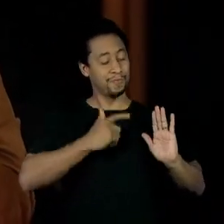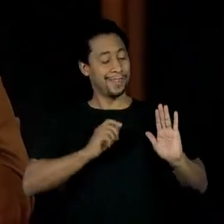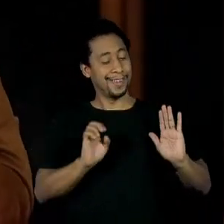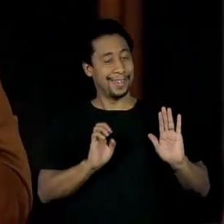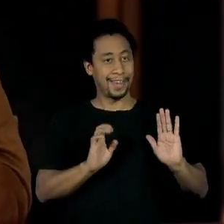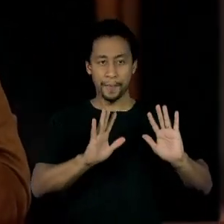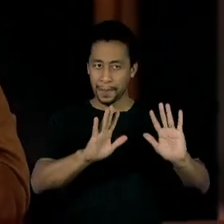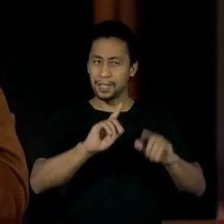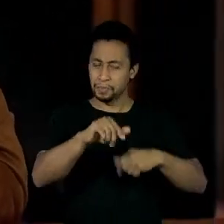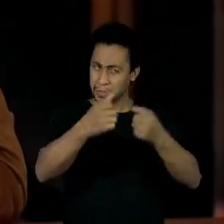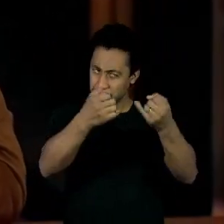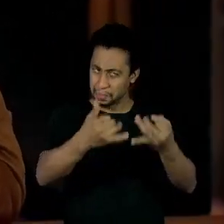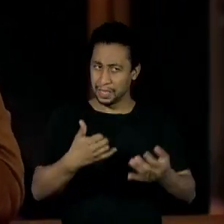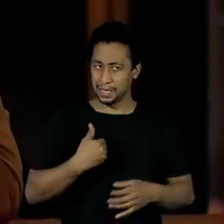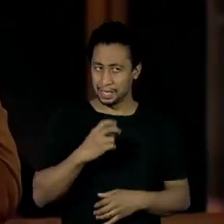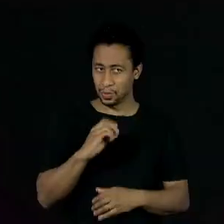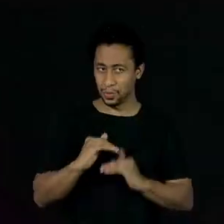isso depois de 50 anos em terra